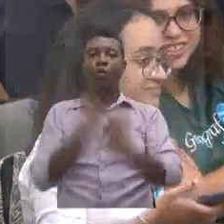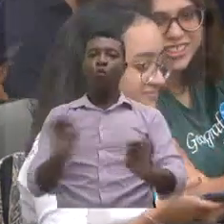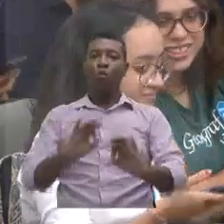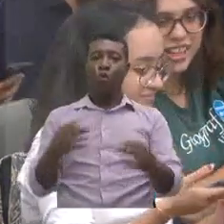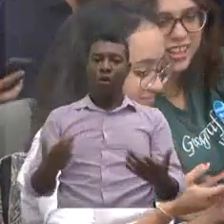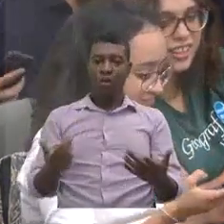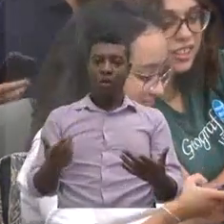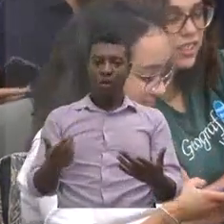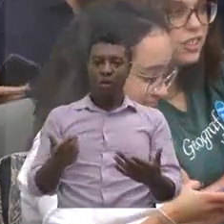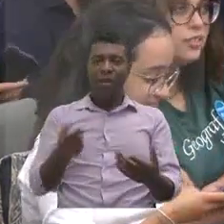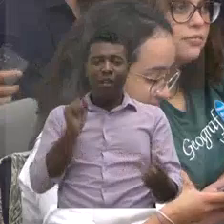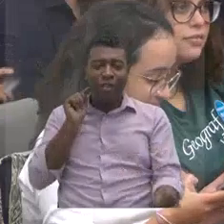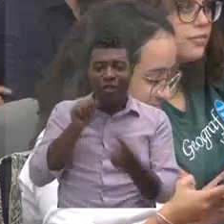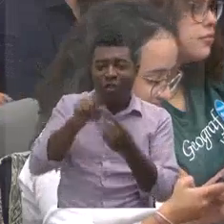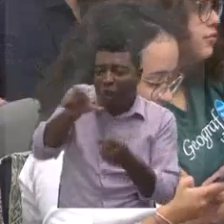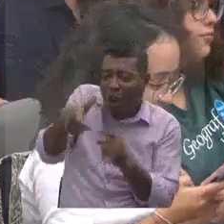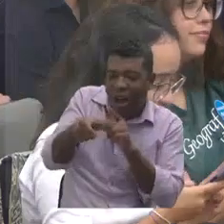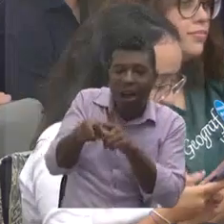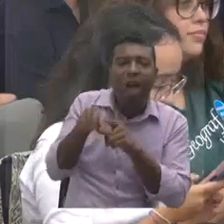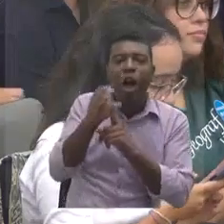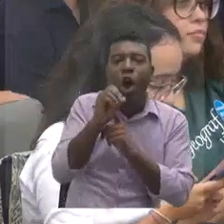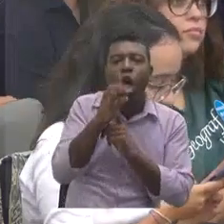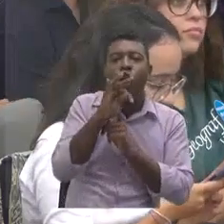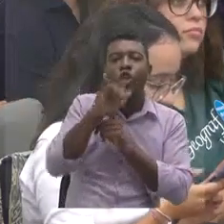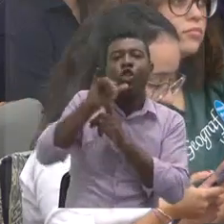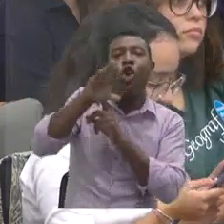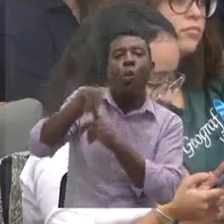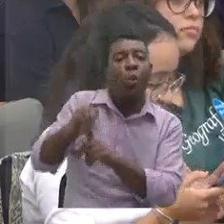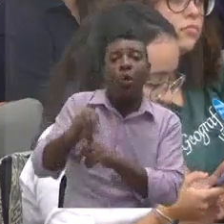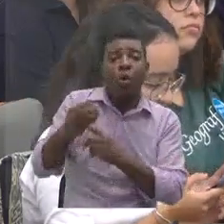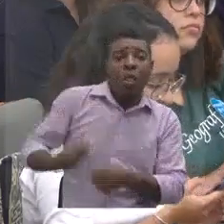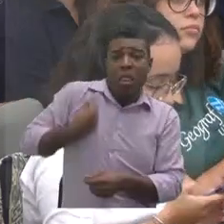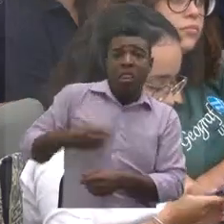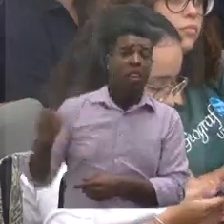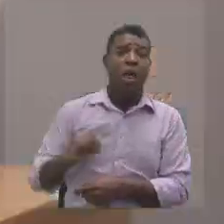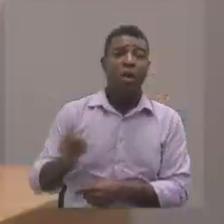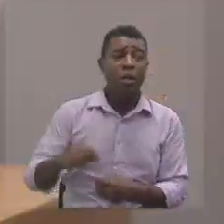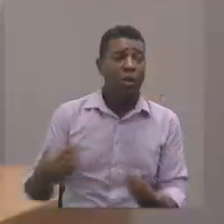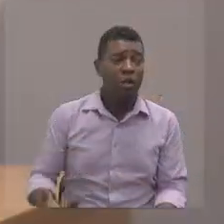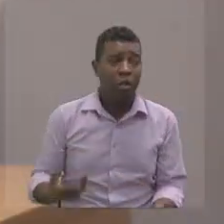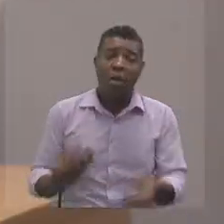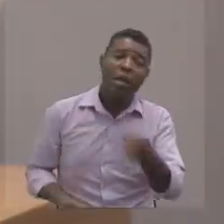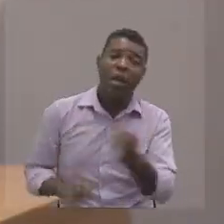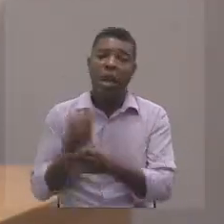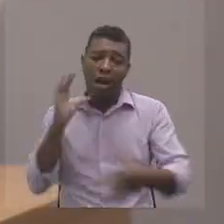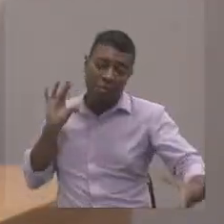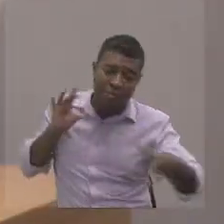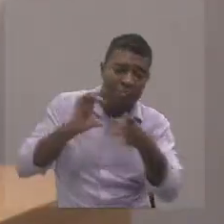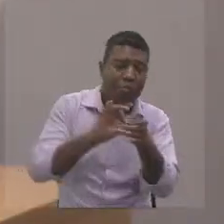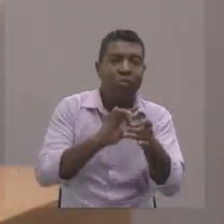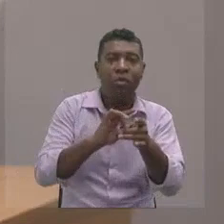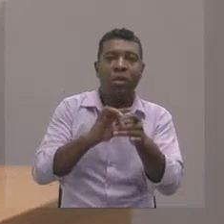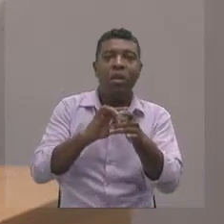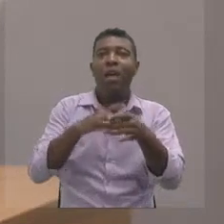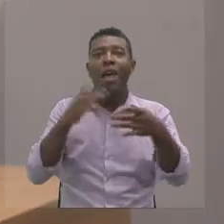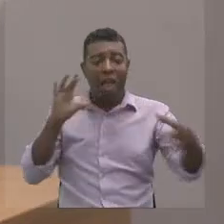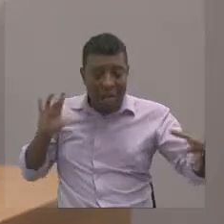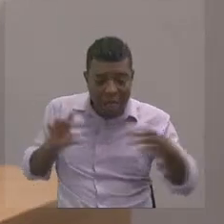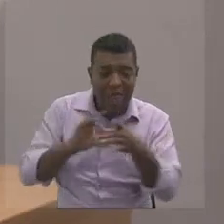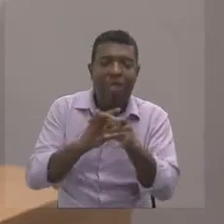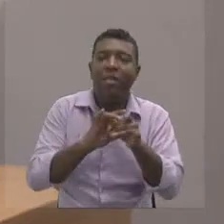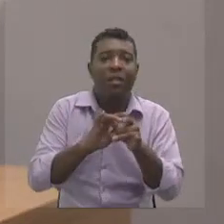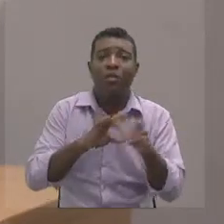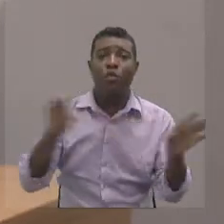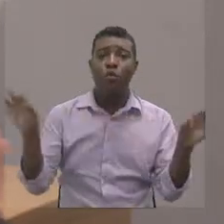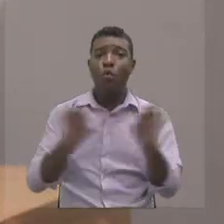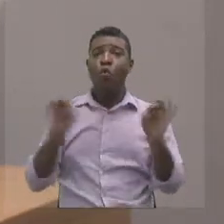ele não opera de forma a Gerar integração tarifária integração do transporte em Belo Horizonte